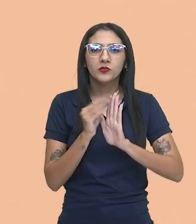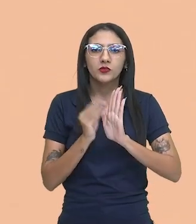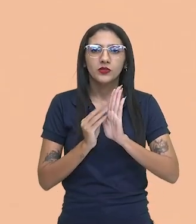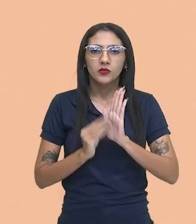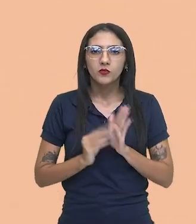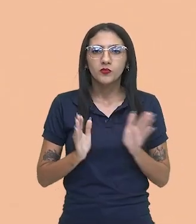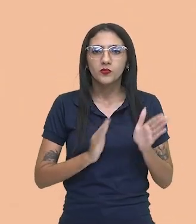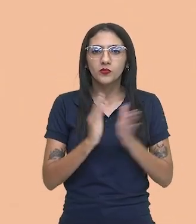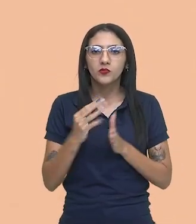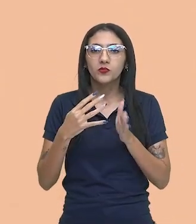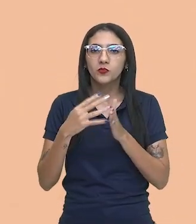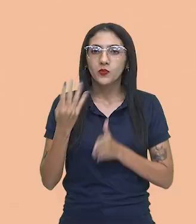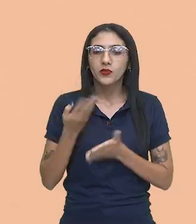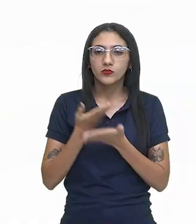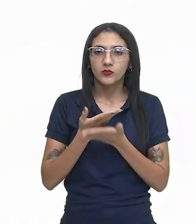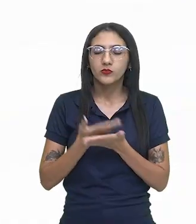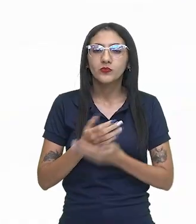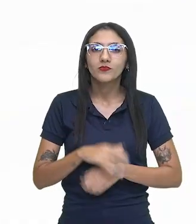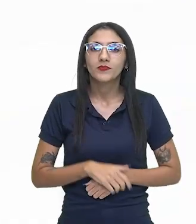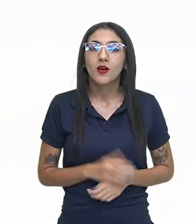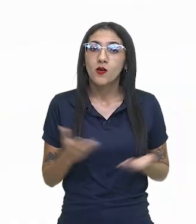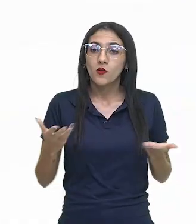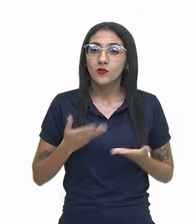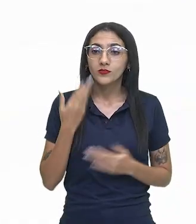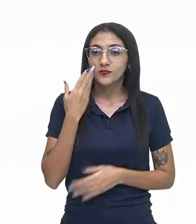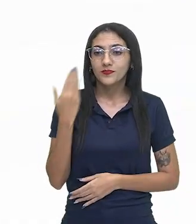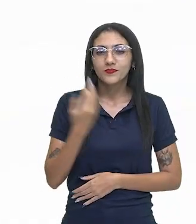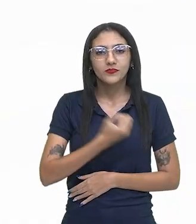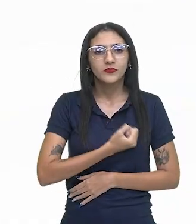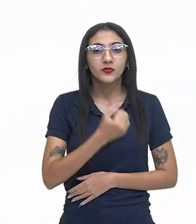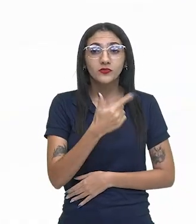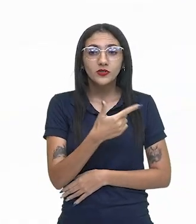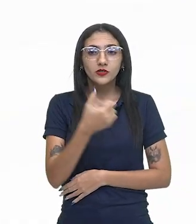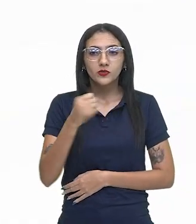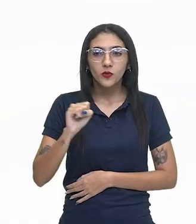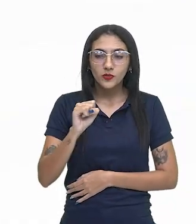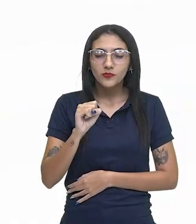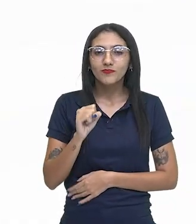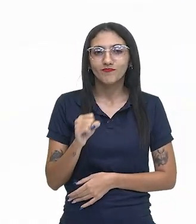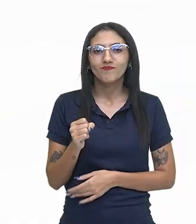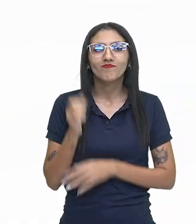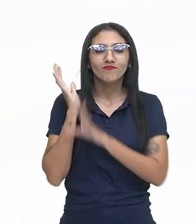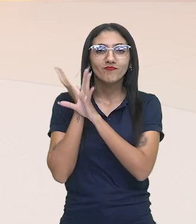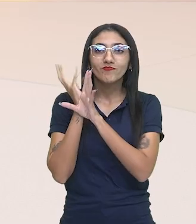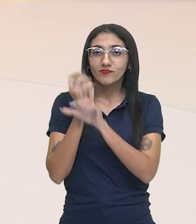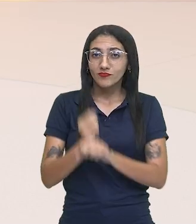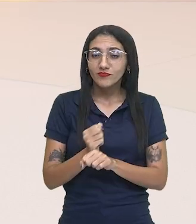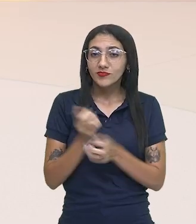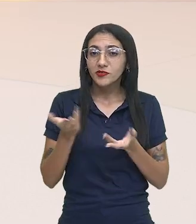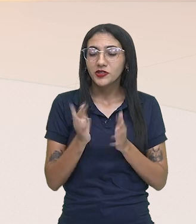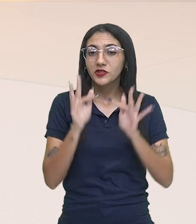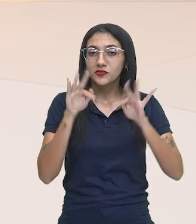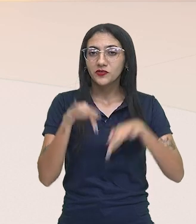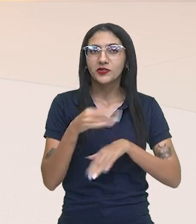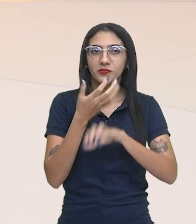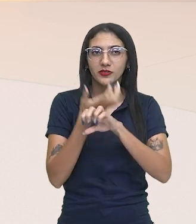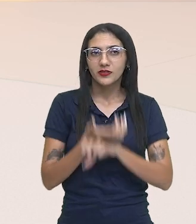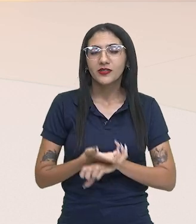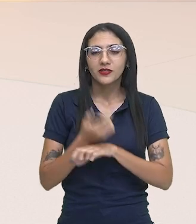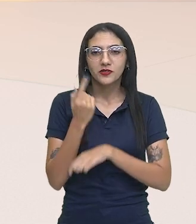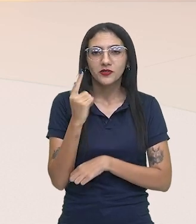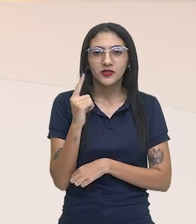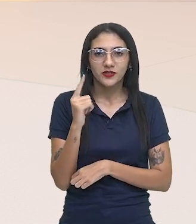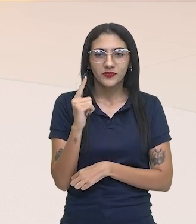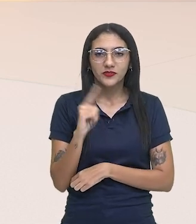unidade 4, essa é a nossa aula 28, onde nós vamos finalizar o módulo de geografia, das nossas aulas de